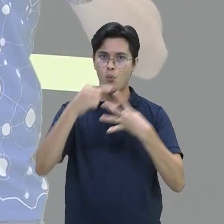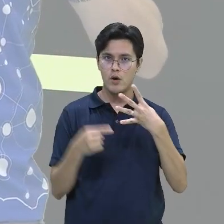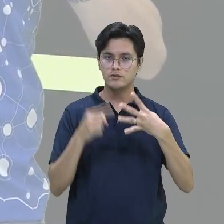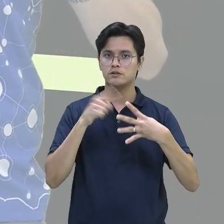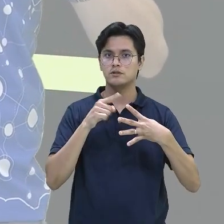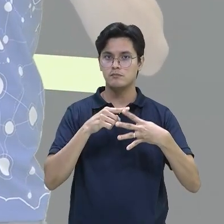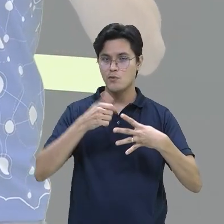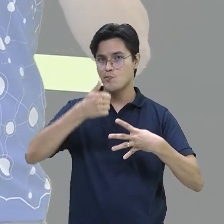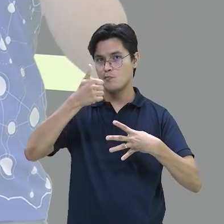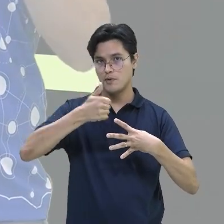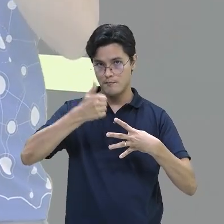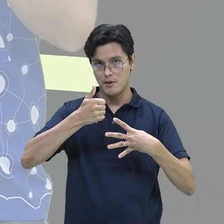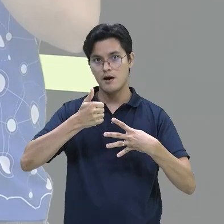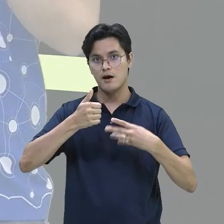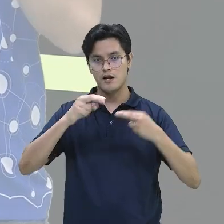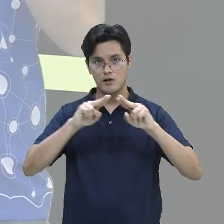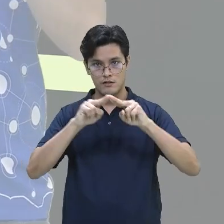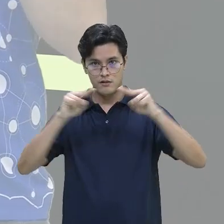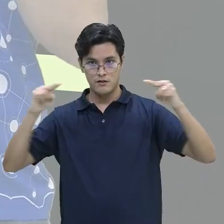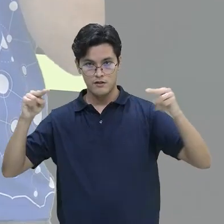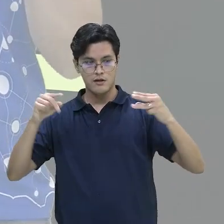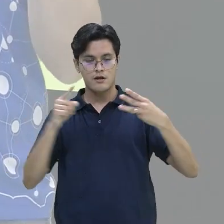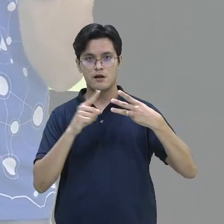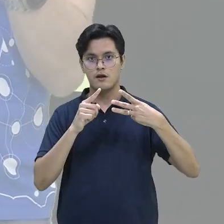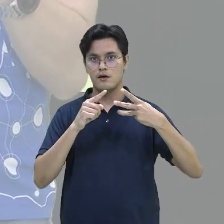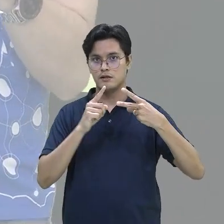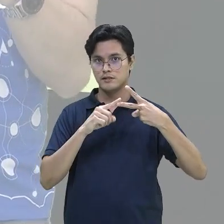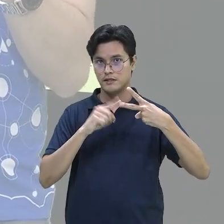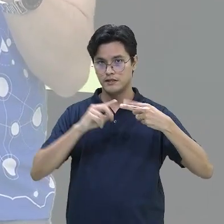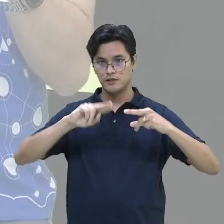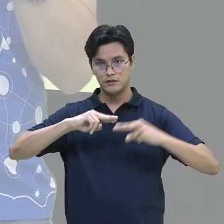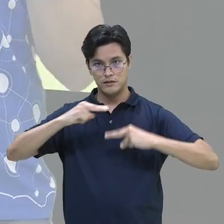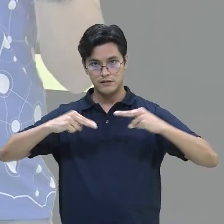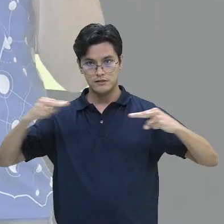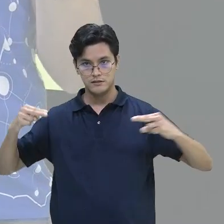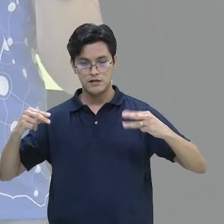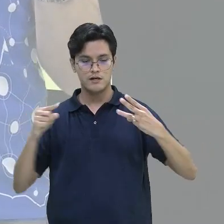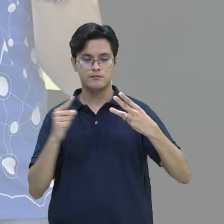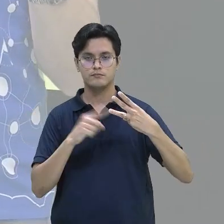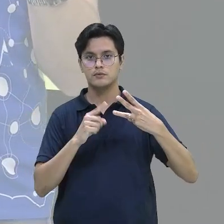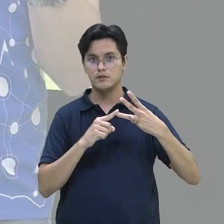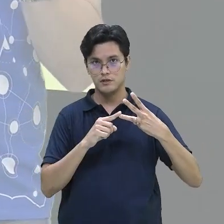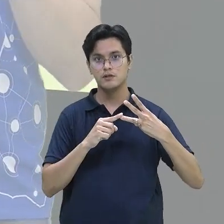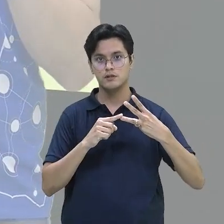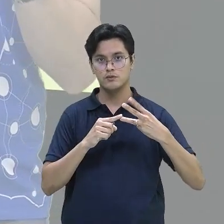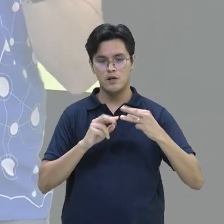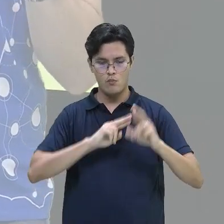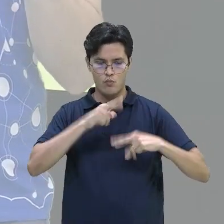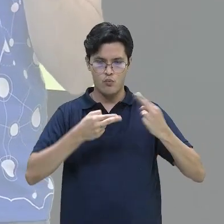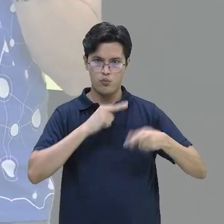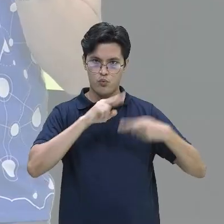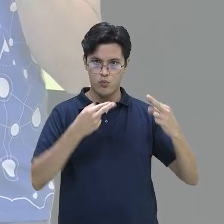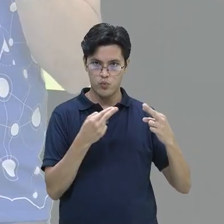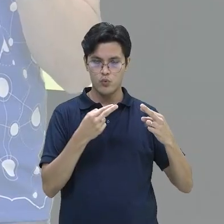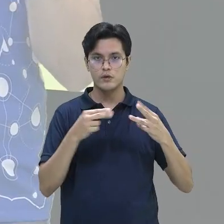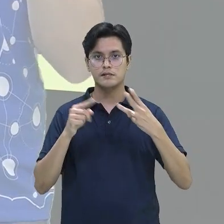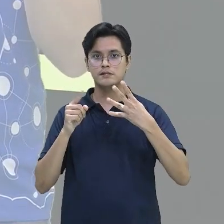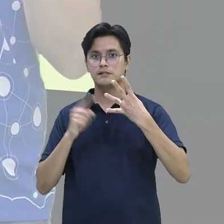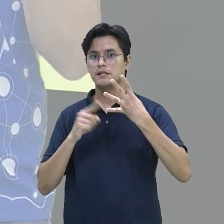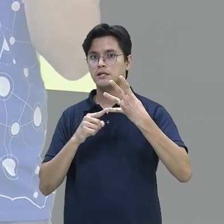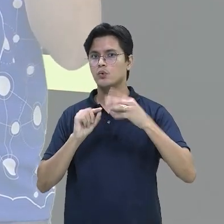que forma uma hélice, a terciária, que enrola nela mesmo, tá? E a quaternária, que são vários delas